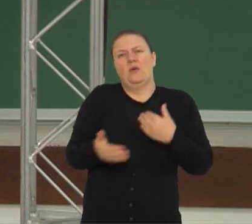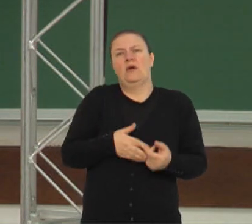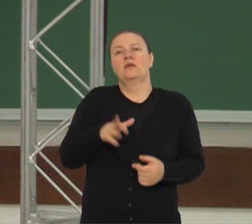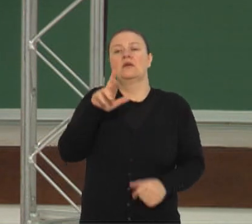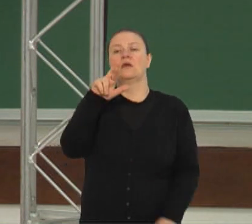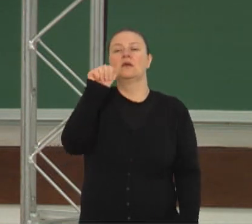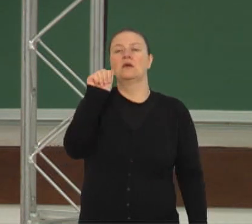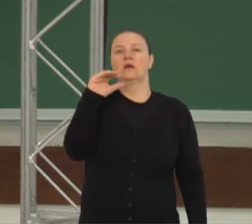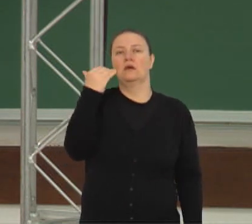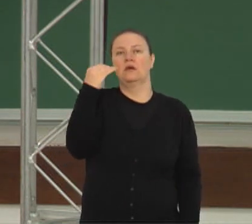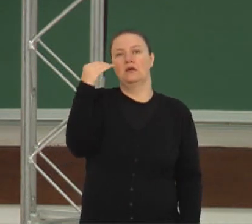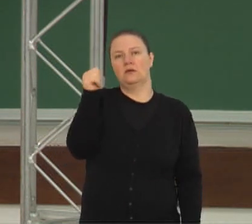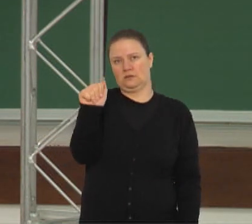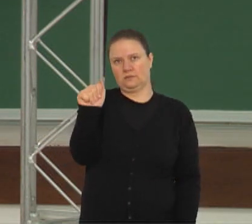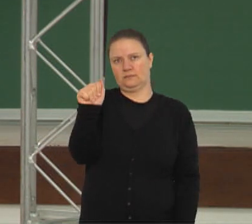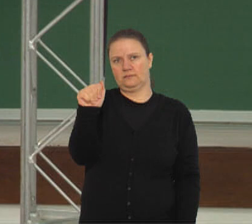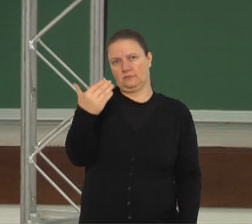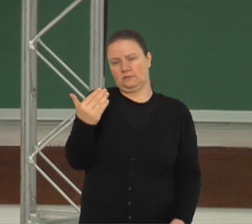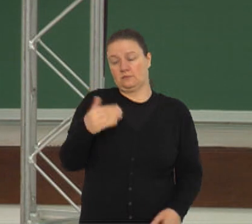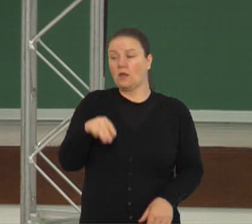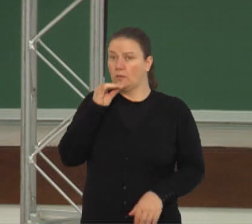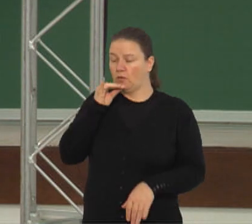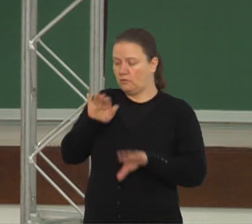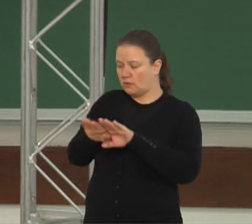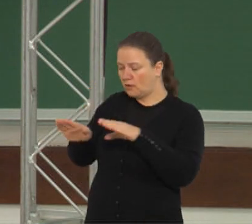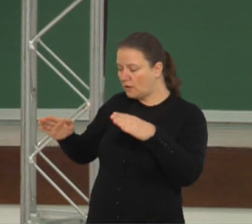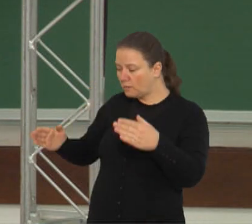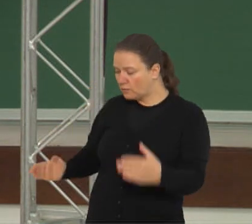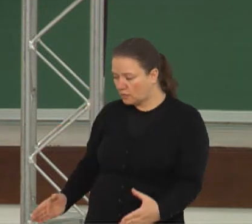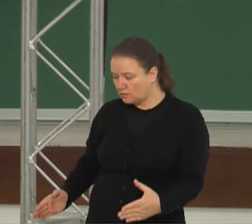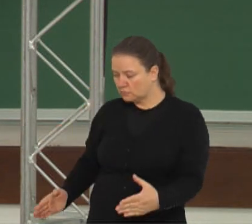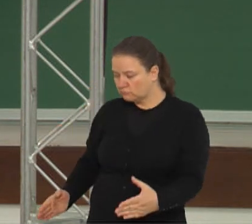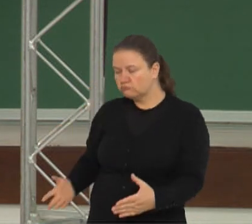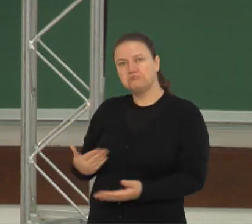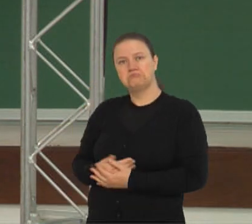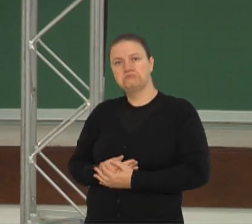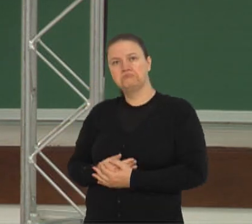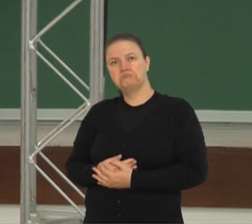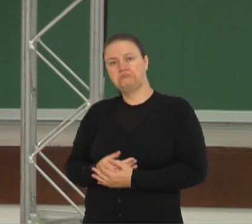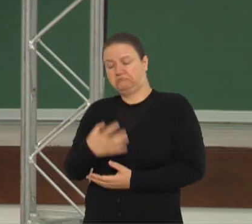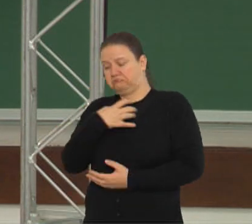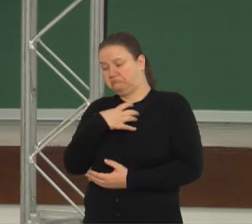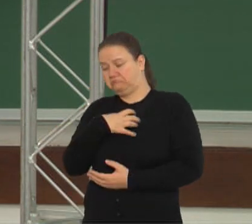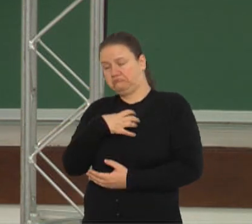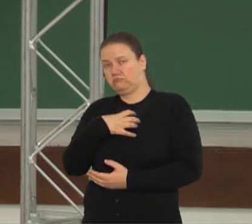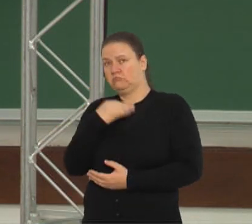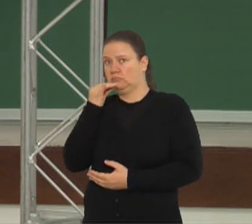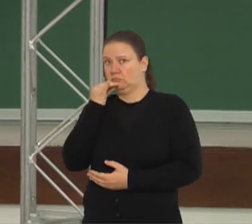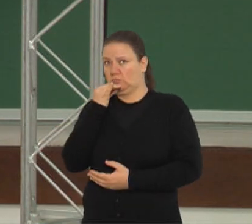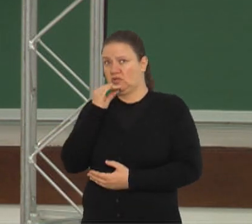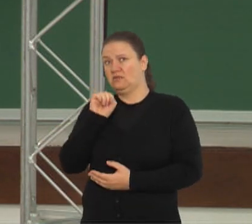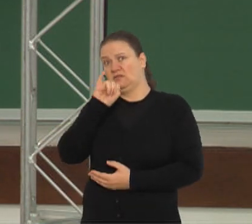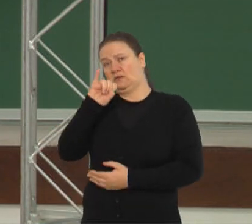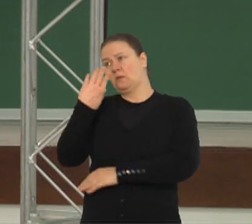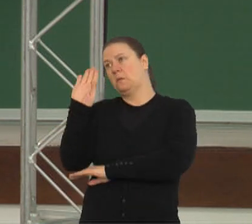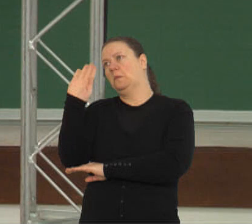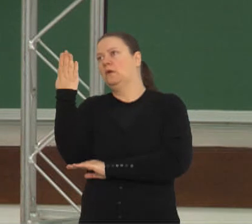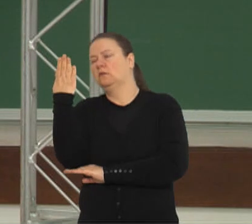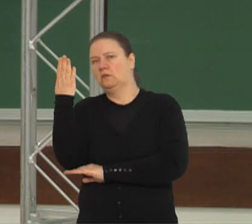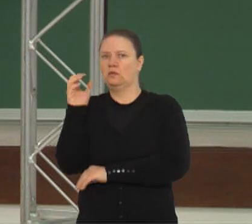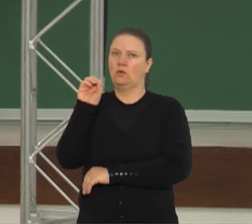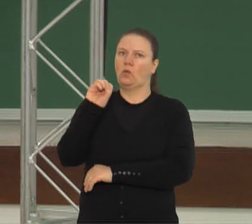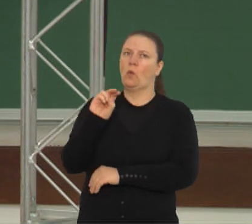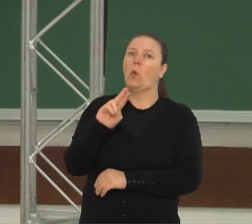uma mesa. A mesa é a forma. O fato dela ser de madeira, de plástico,